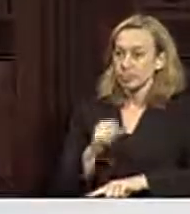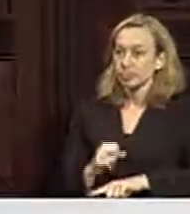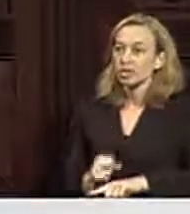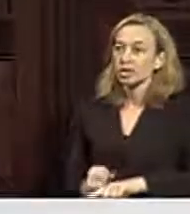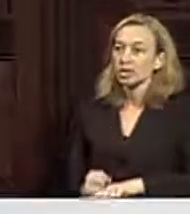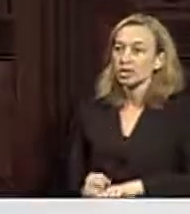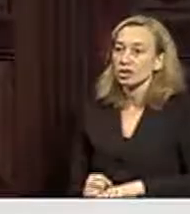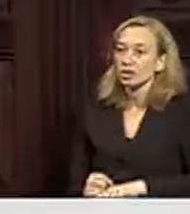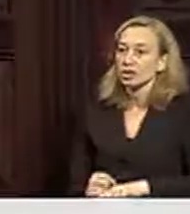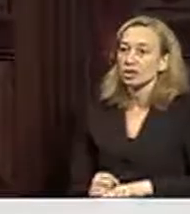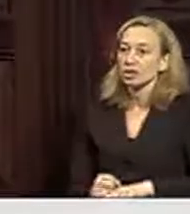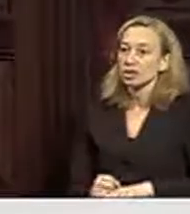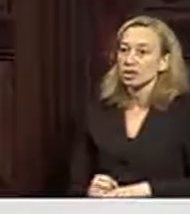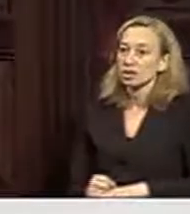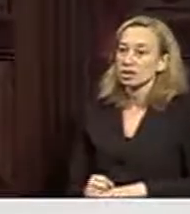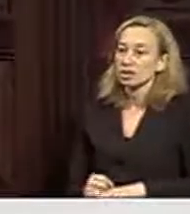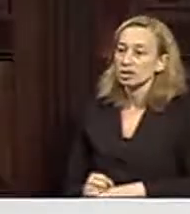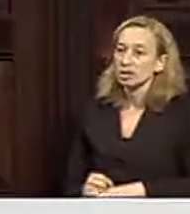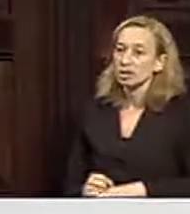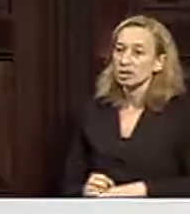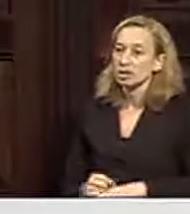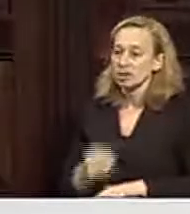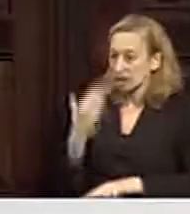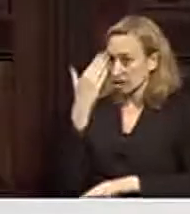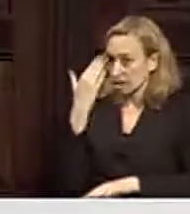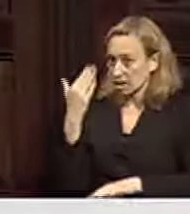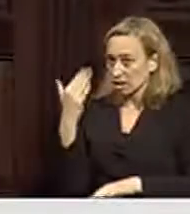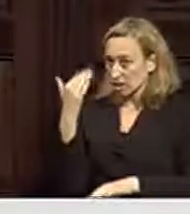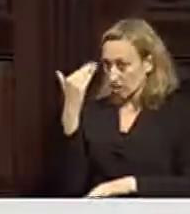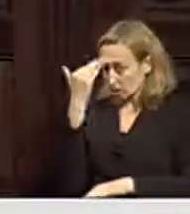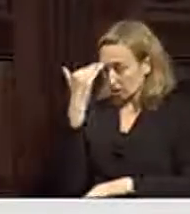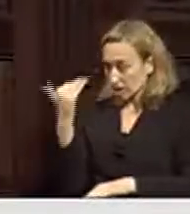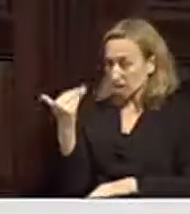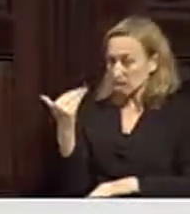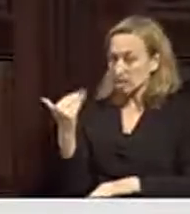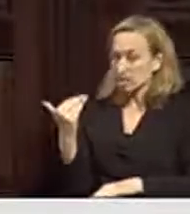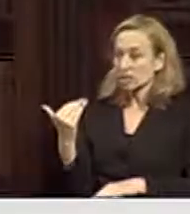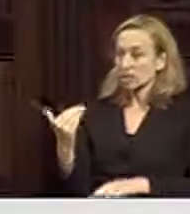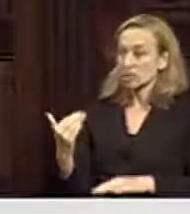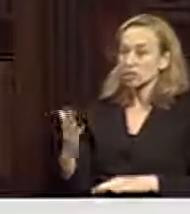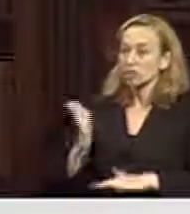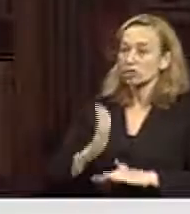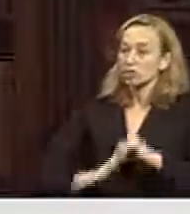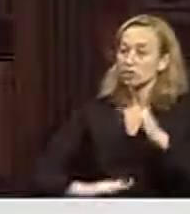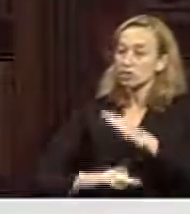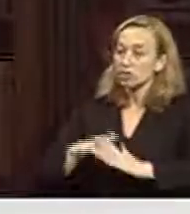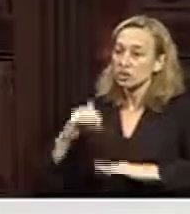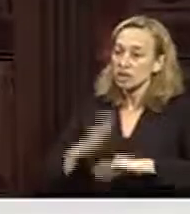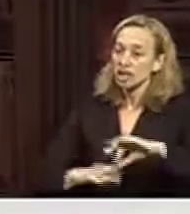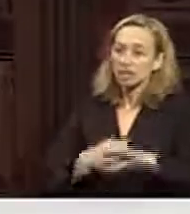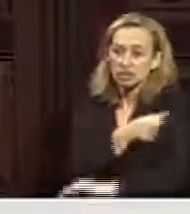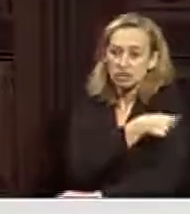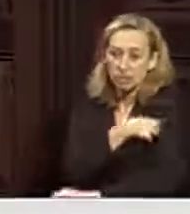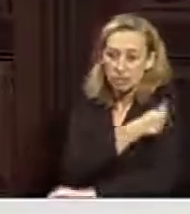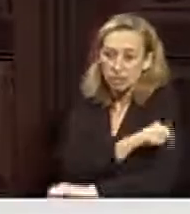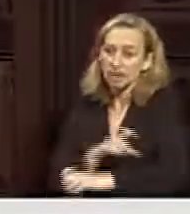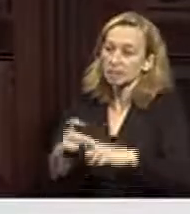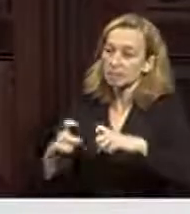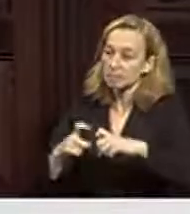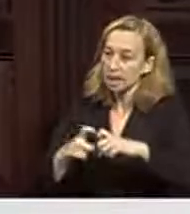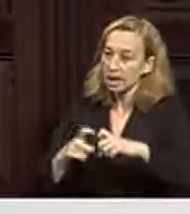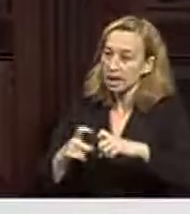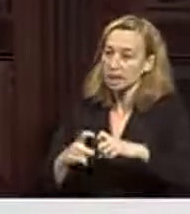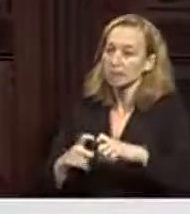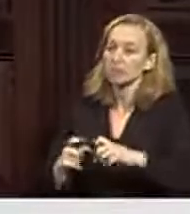quebrou graças ao seu corpo extraordinário de técnicos de enfermagem, de enfermeiros, de médicos,